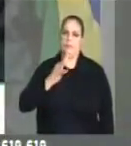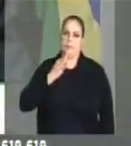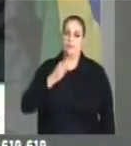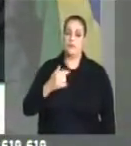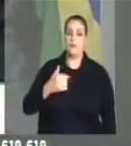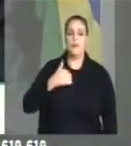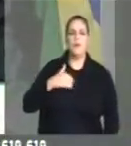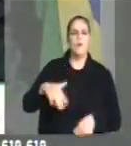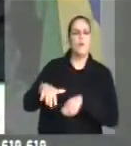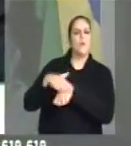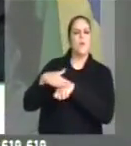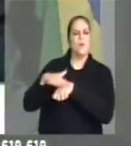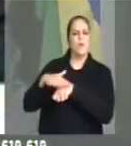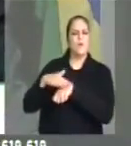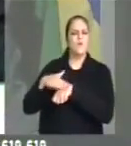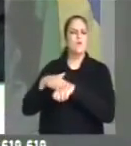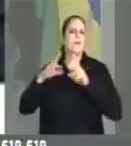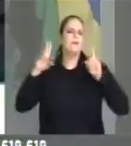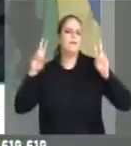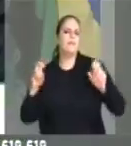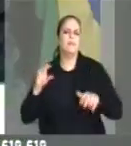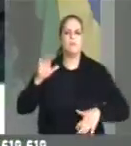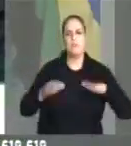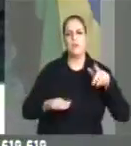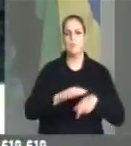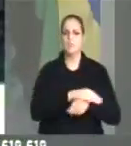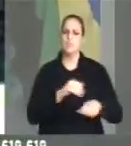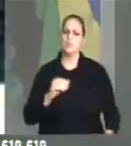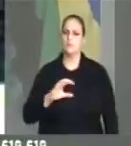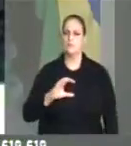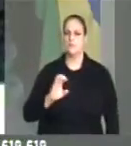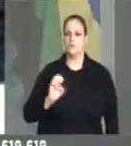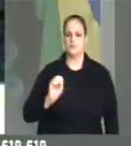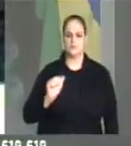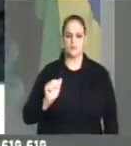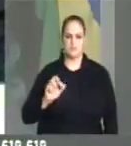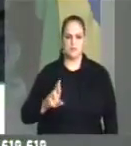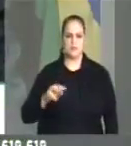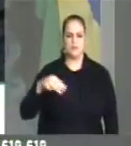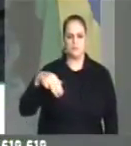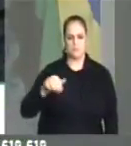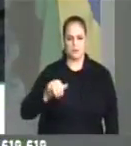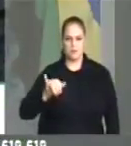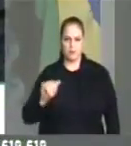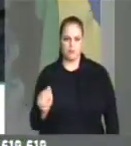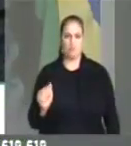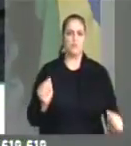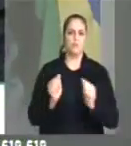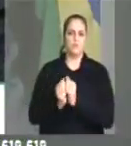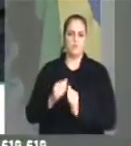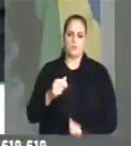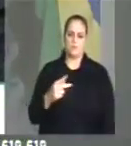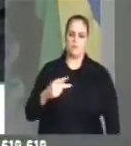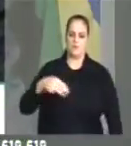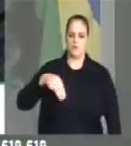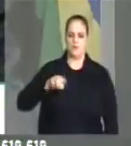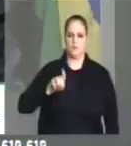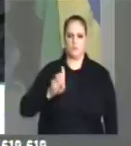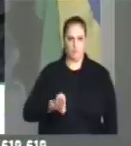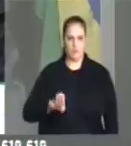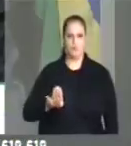sobre a oportunidade de trazer o César Maia para o PMDB. Ele disse,